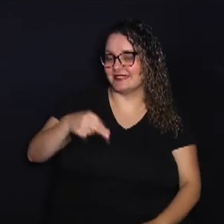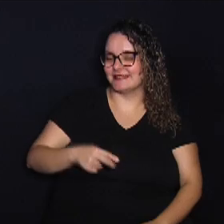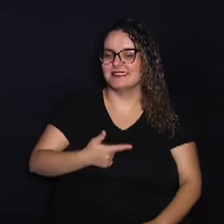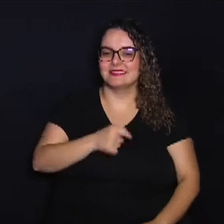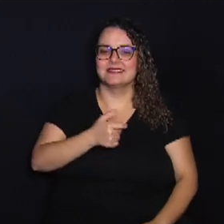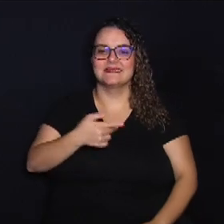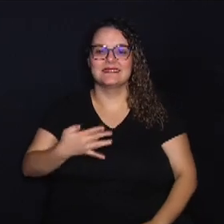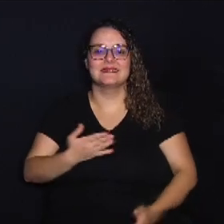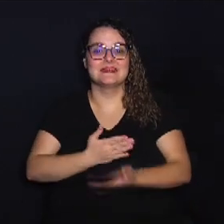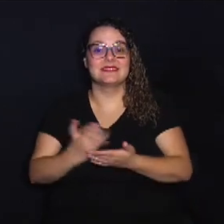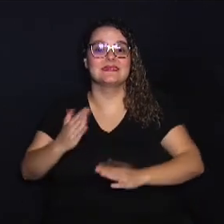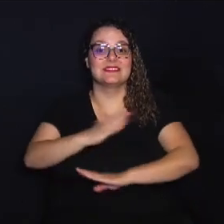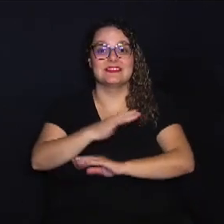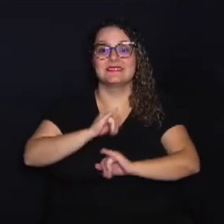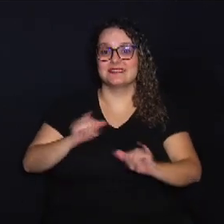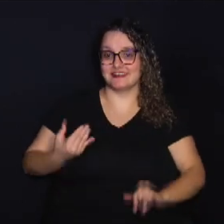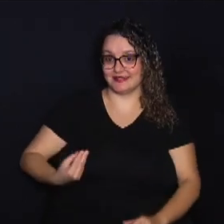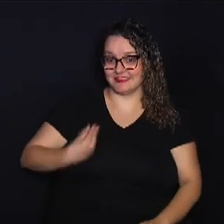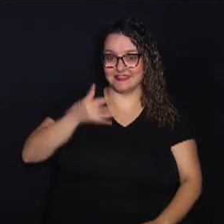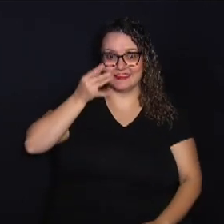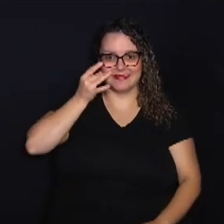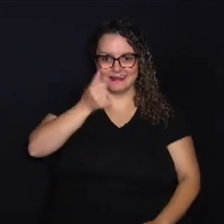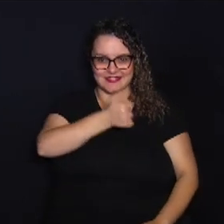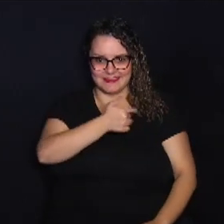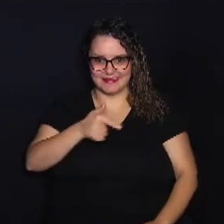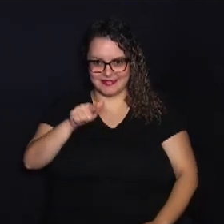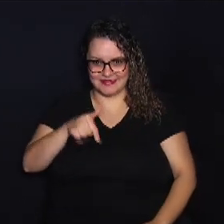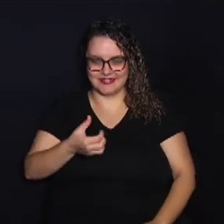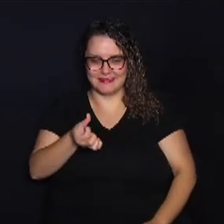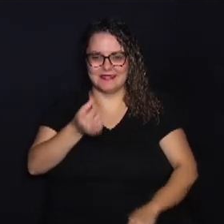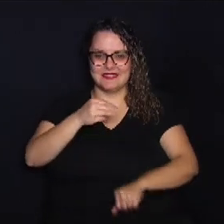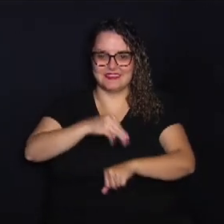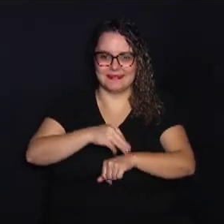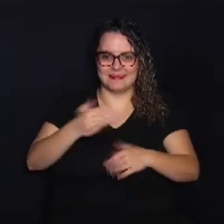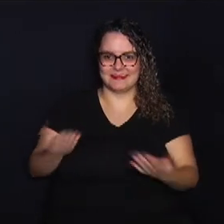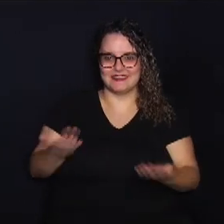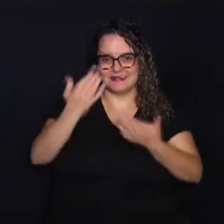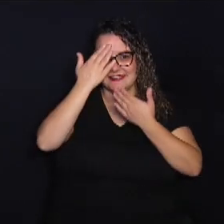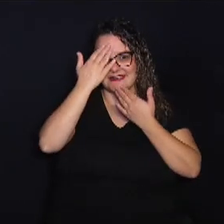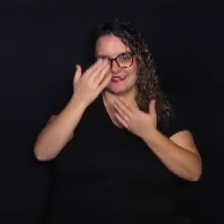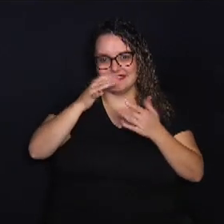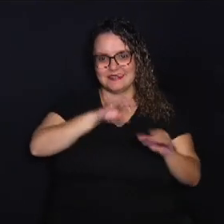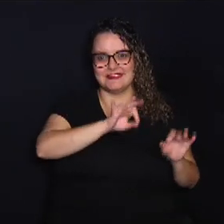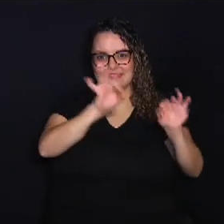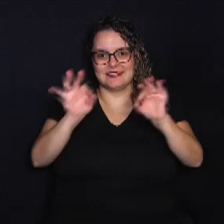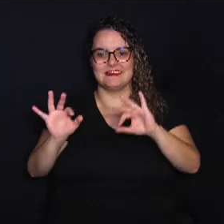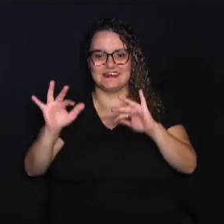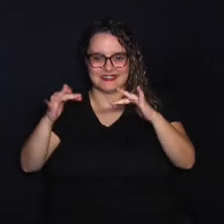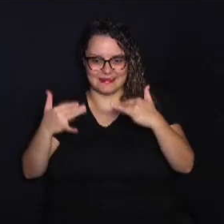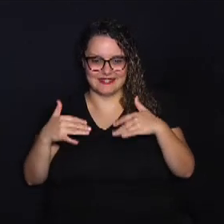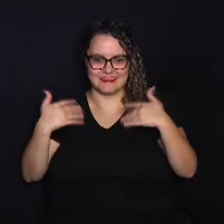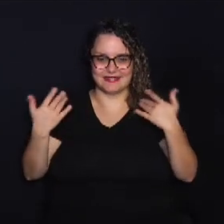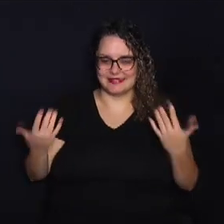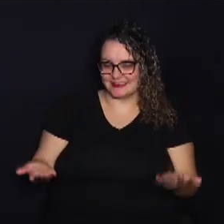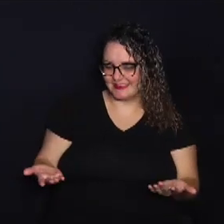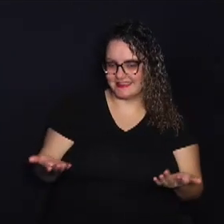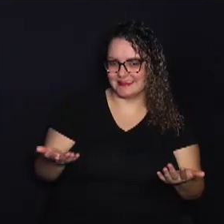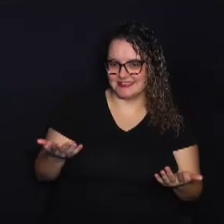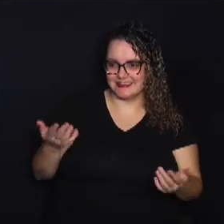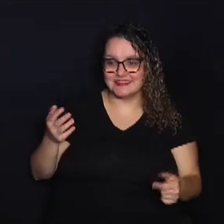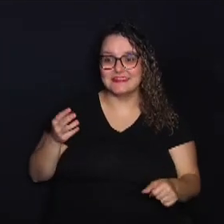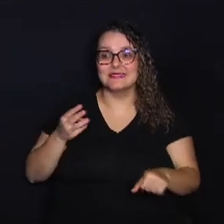Câmara Notícia, ao vivo, meio-dia mais 6 minutos. Muito obrigado pela sua companhia, pela sua audiência